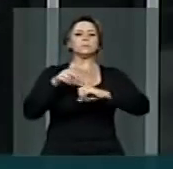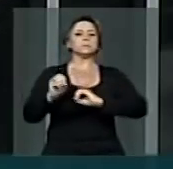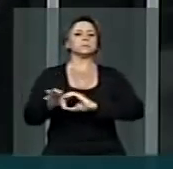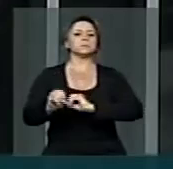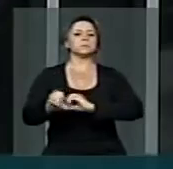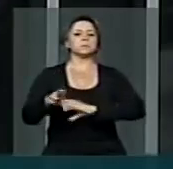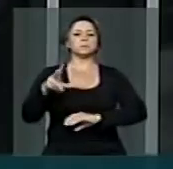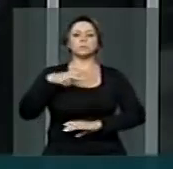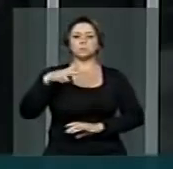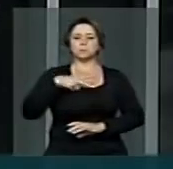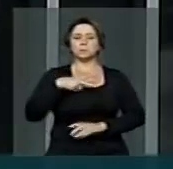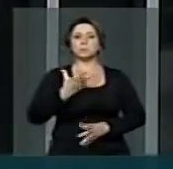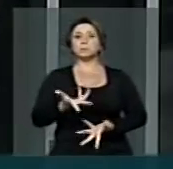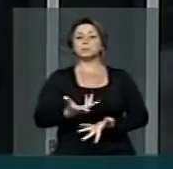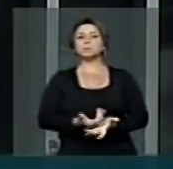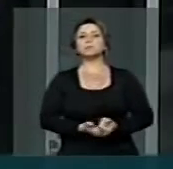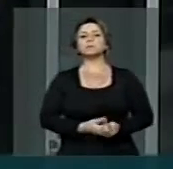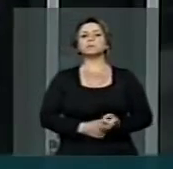privado. Vejam,